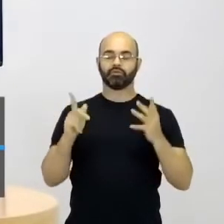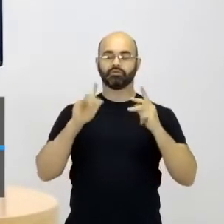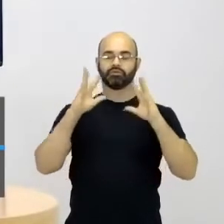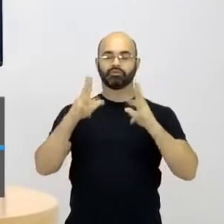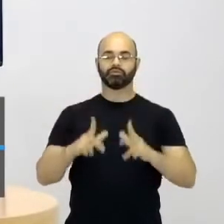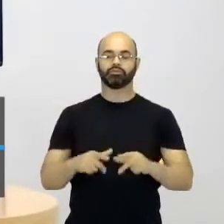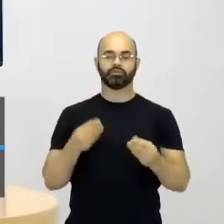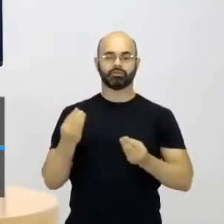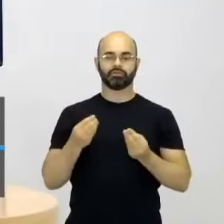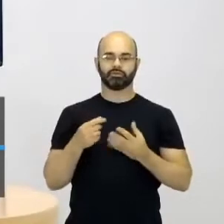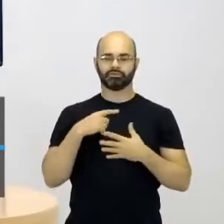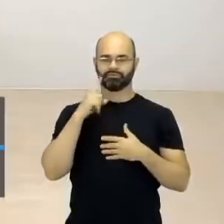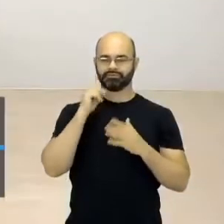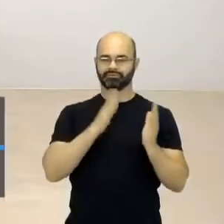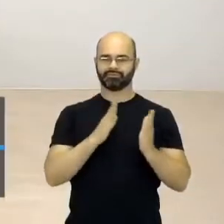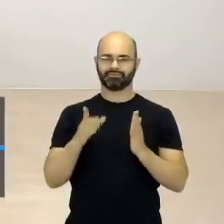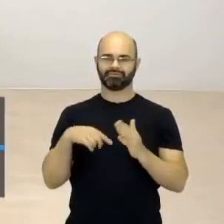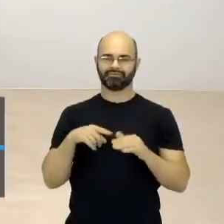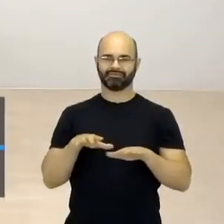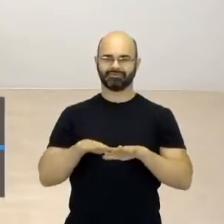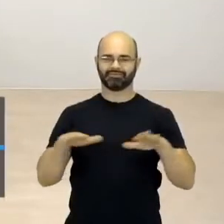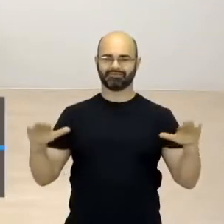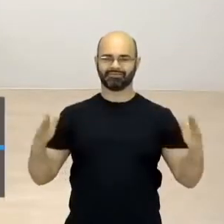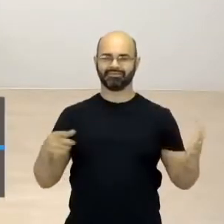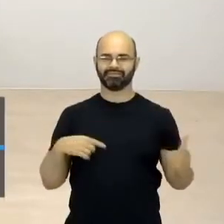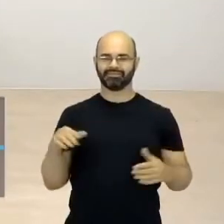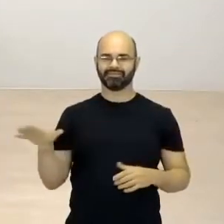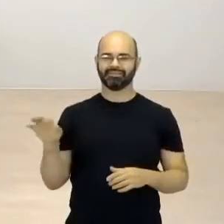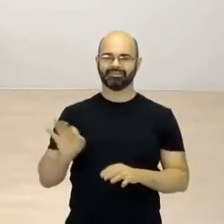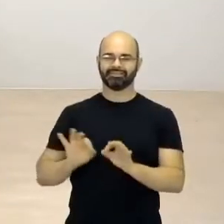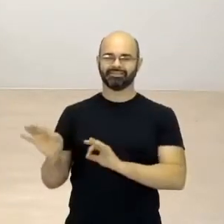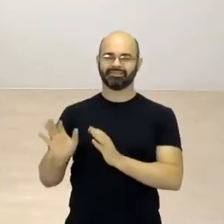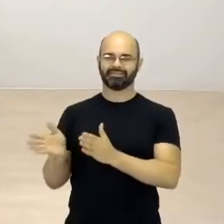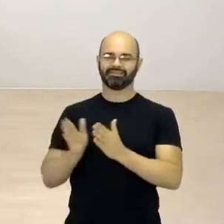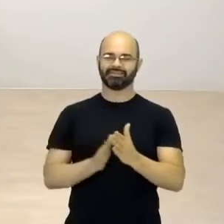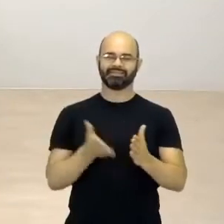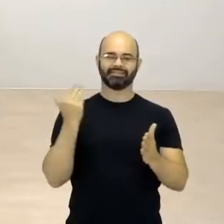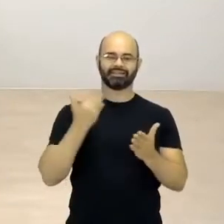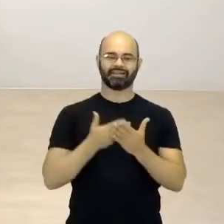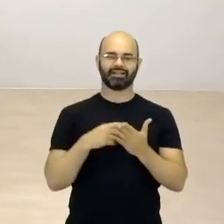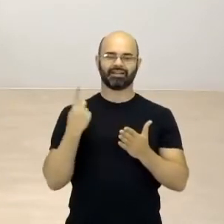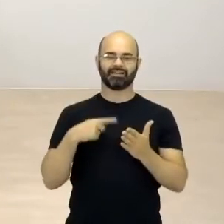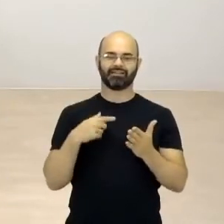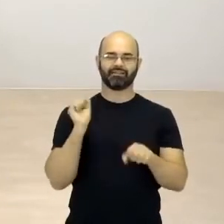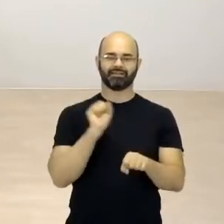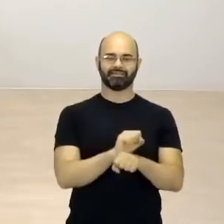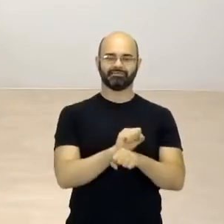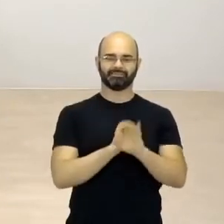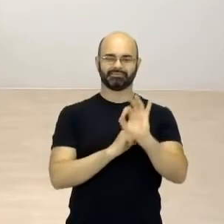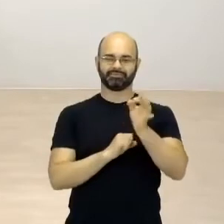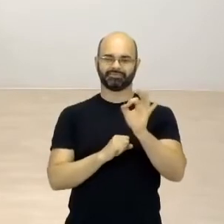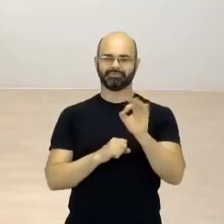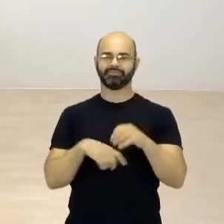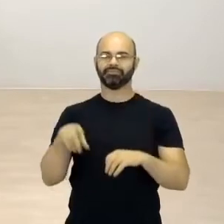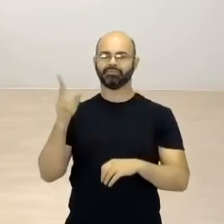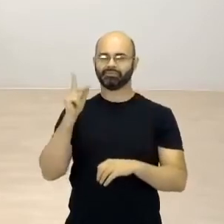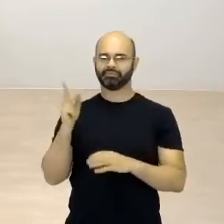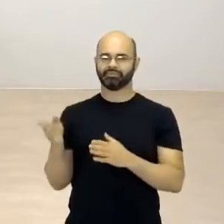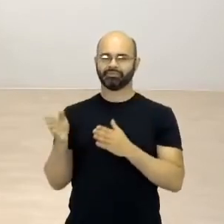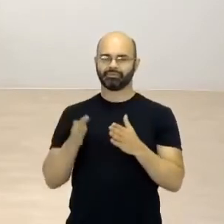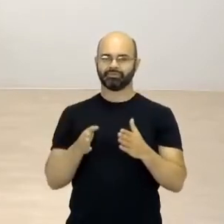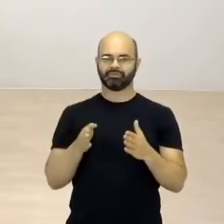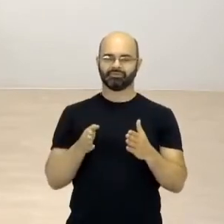aí eu fiz uma ordem aqui na minha mesa, que foi até a última aula, foi ali que a gente parou, né? A segunda